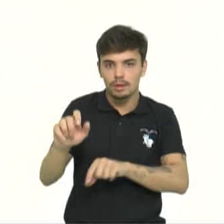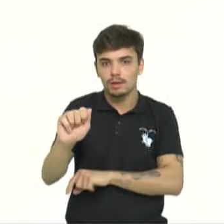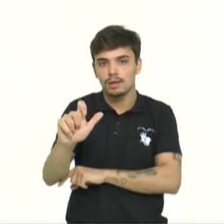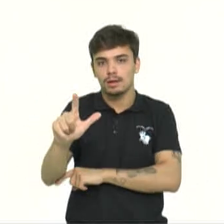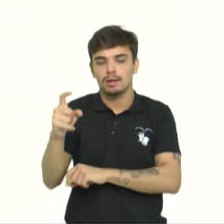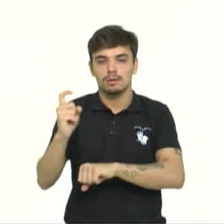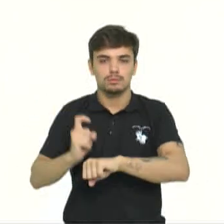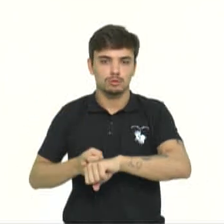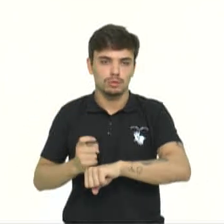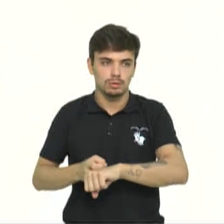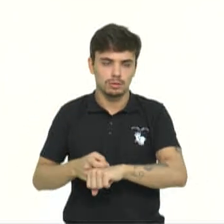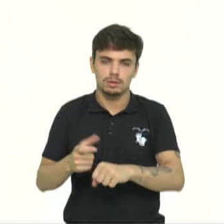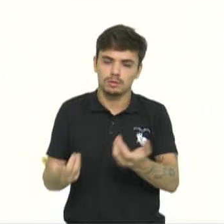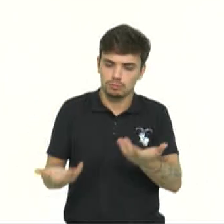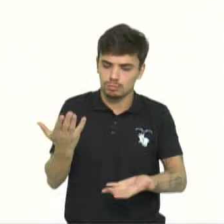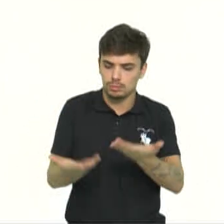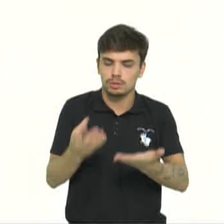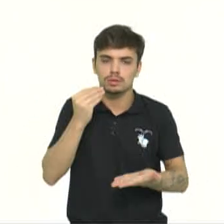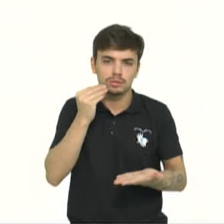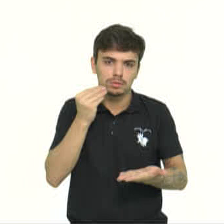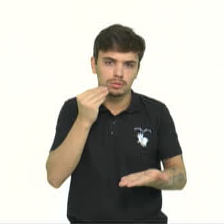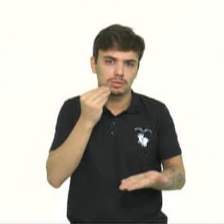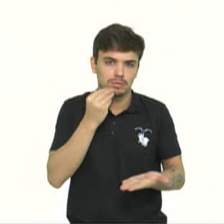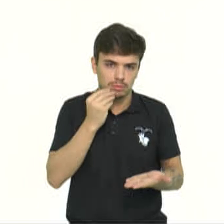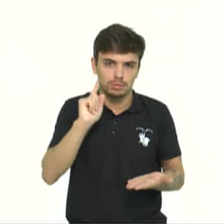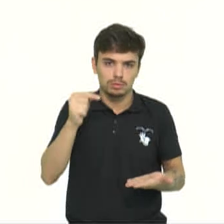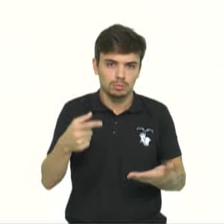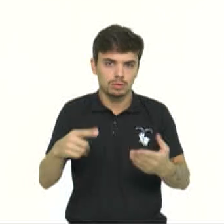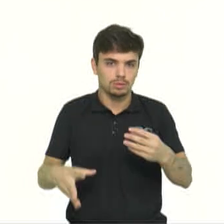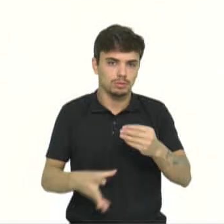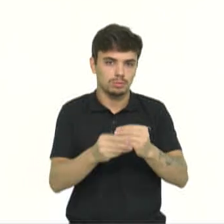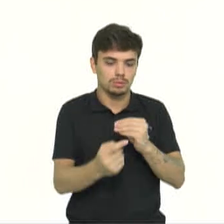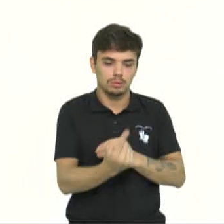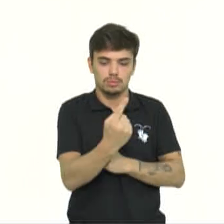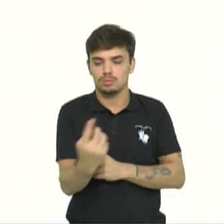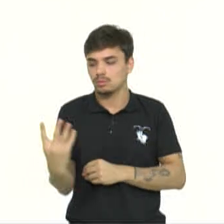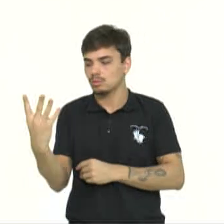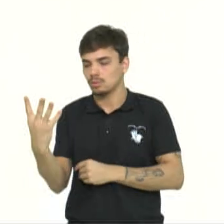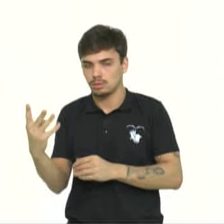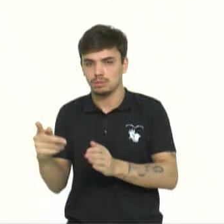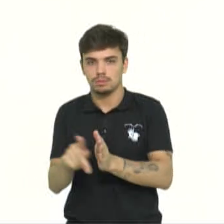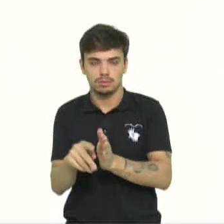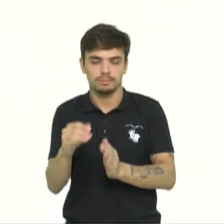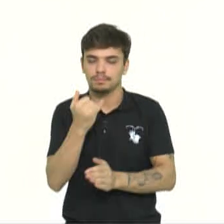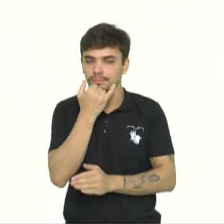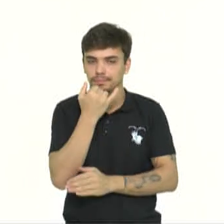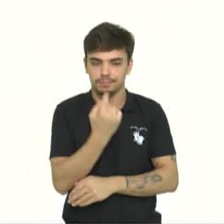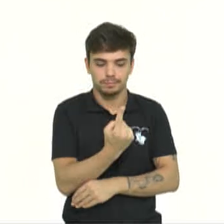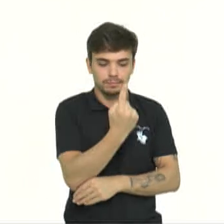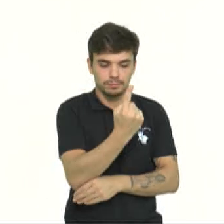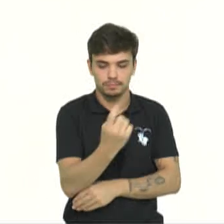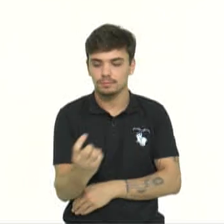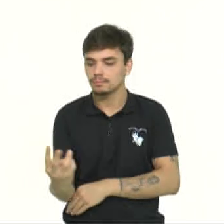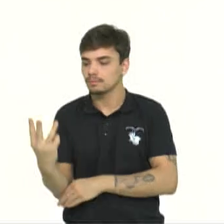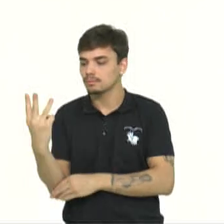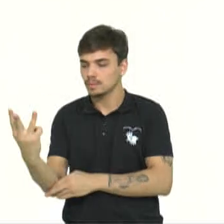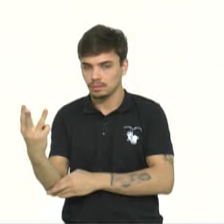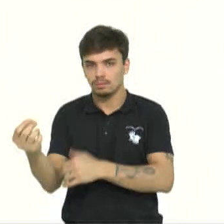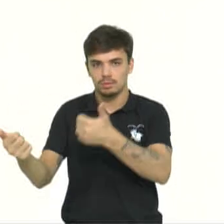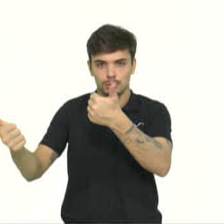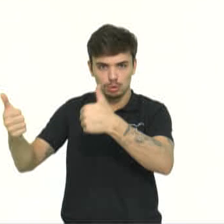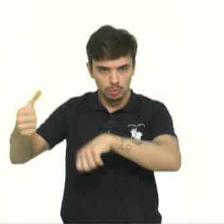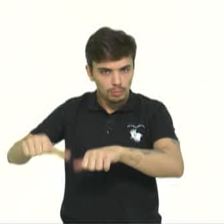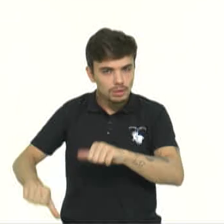sólido. Fazendo o balanceamento por tentativa, depois de preencher o 1 e o 3 aqui para as nossas, o 1 e o 3 aqui para nossas